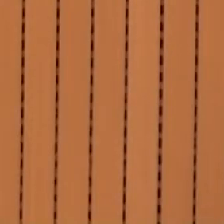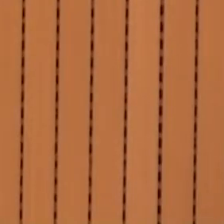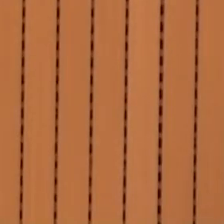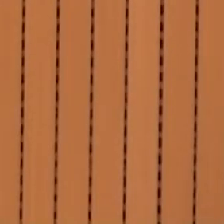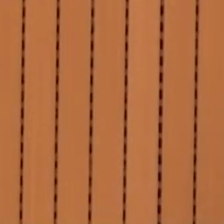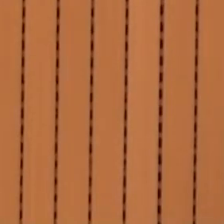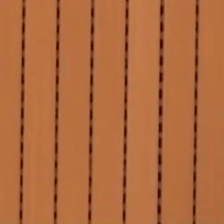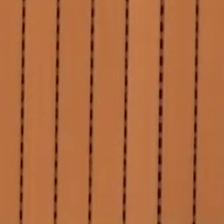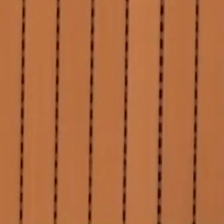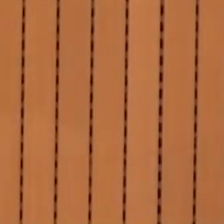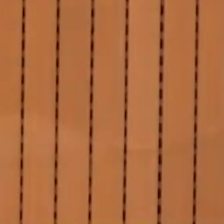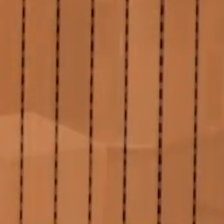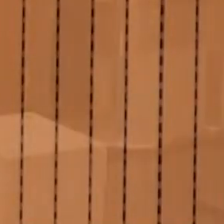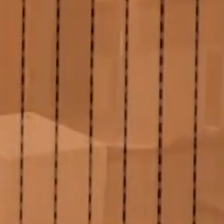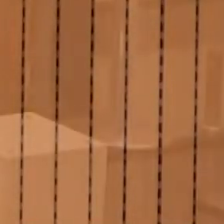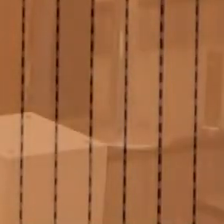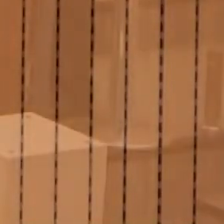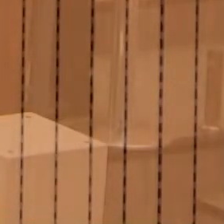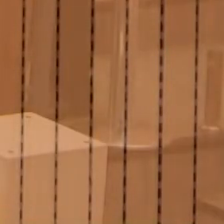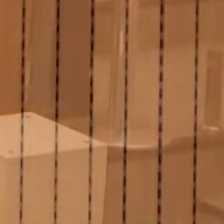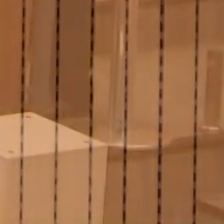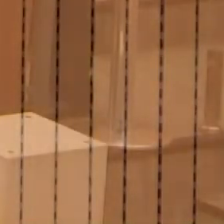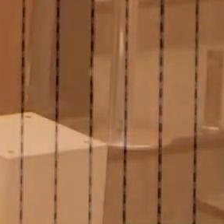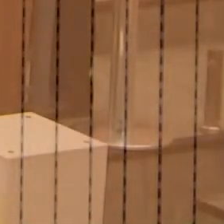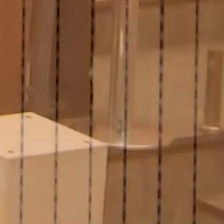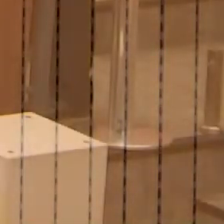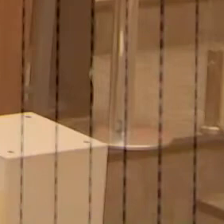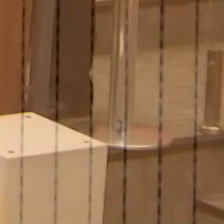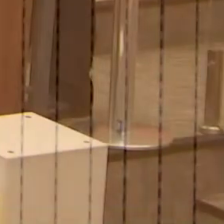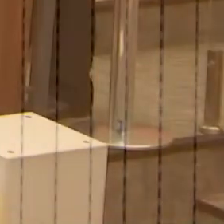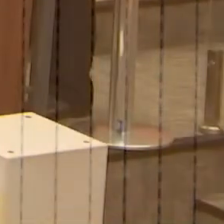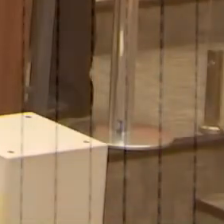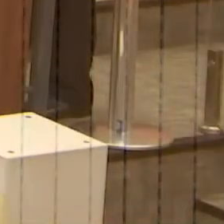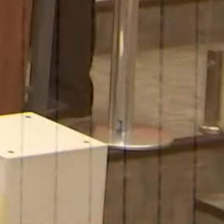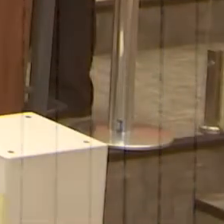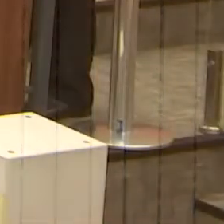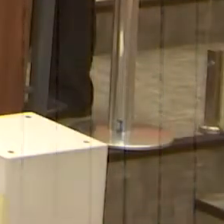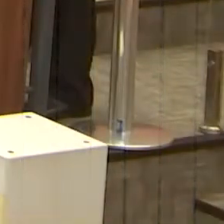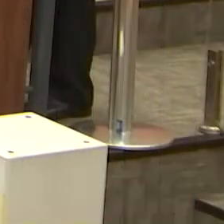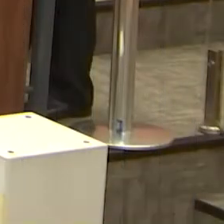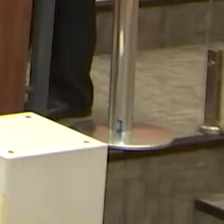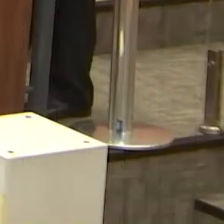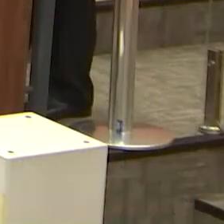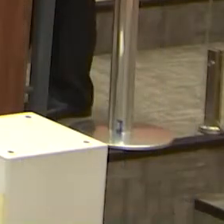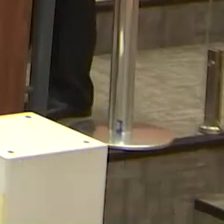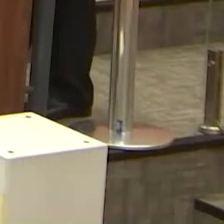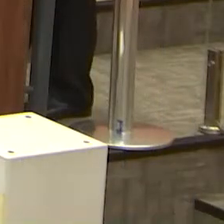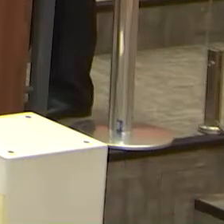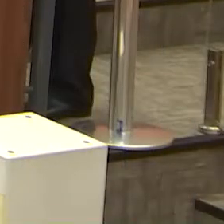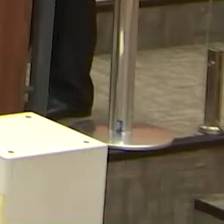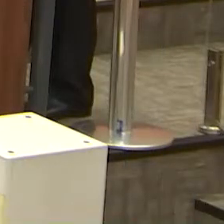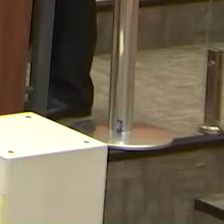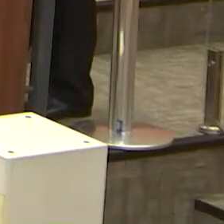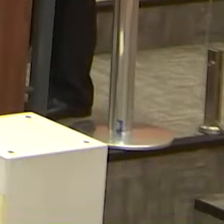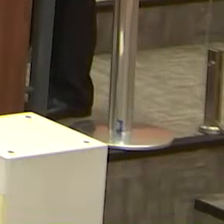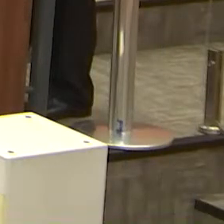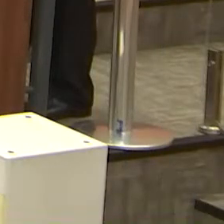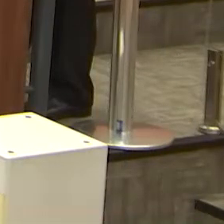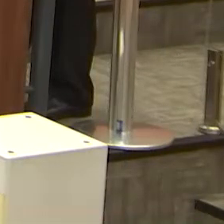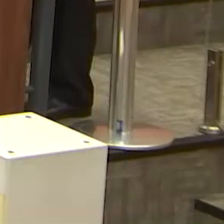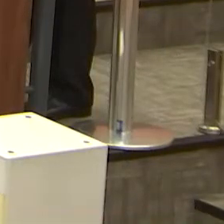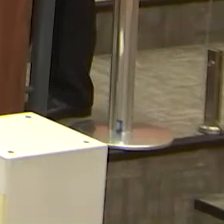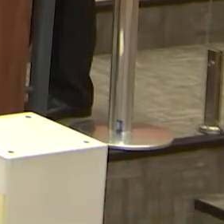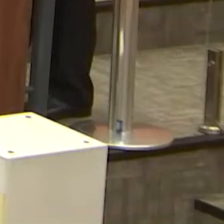encontrar. Aí me dá uma tristeza no meu peito, feito